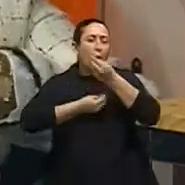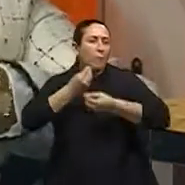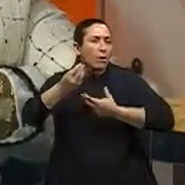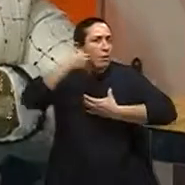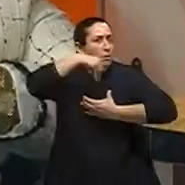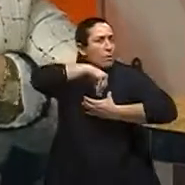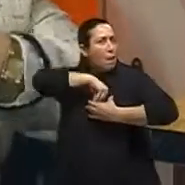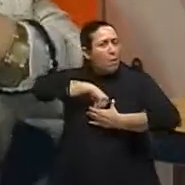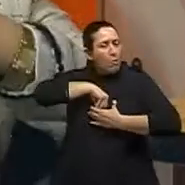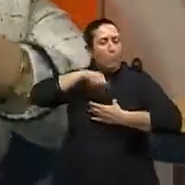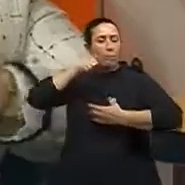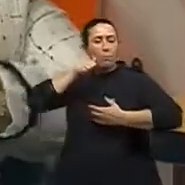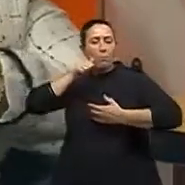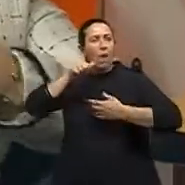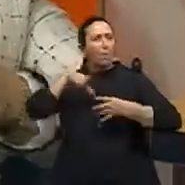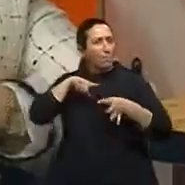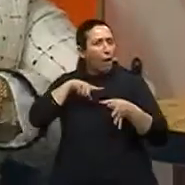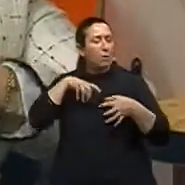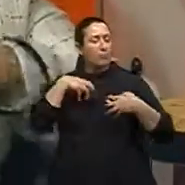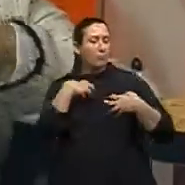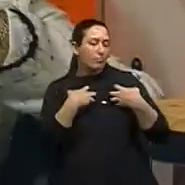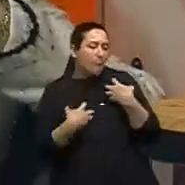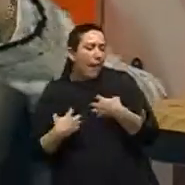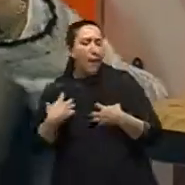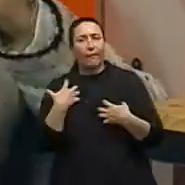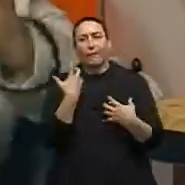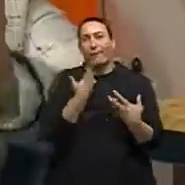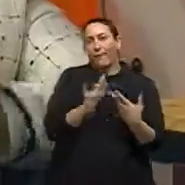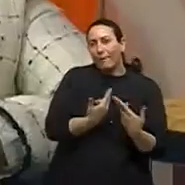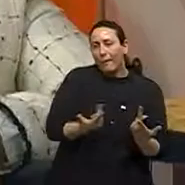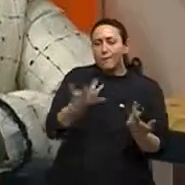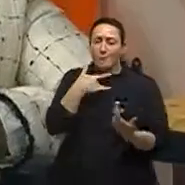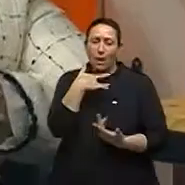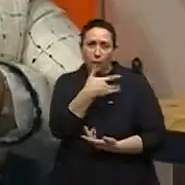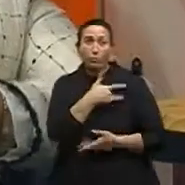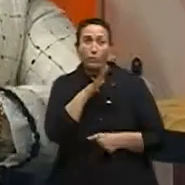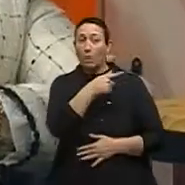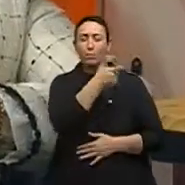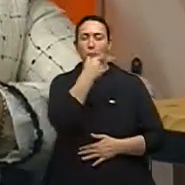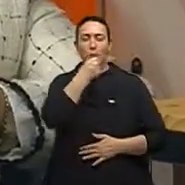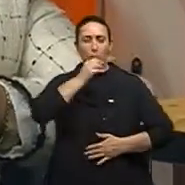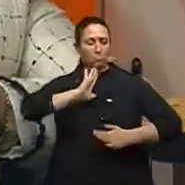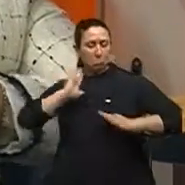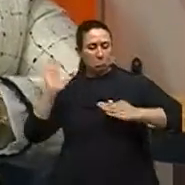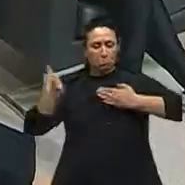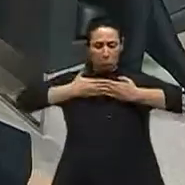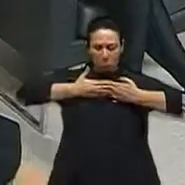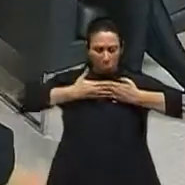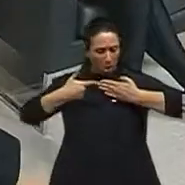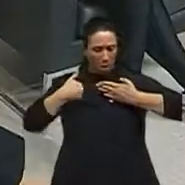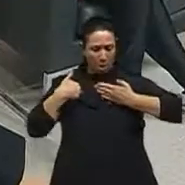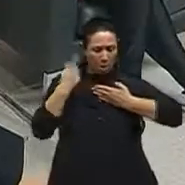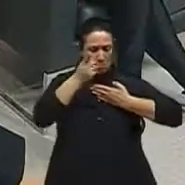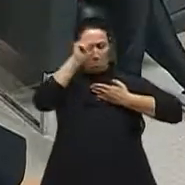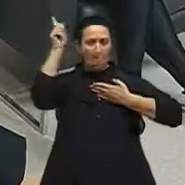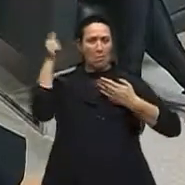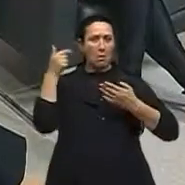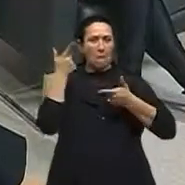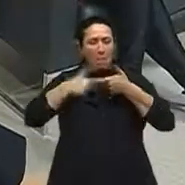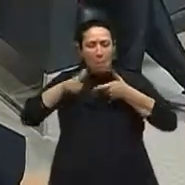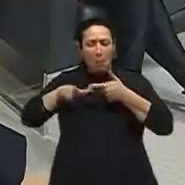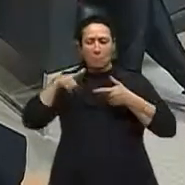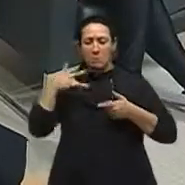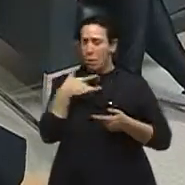desde muito cedo para saber cuidar da saúde o homem não ele seria lacrado e invulnerável e isso faz com que ele